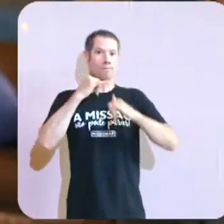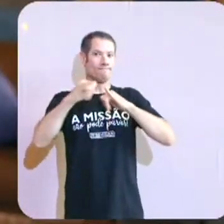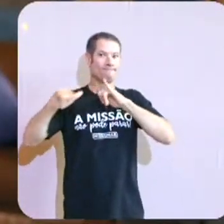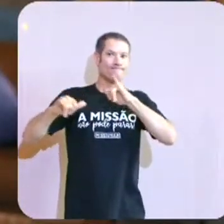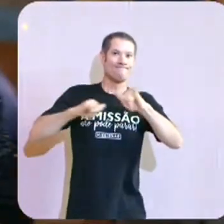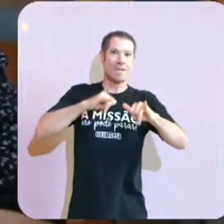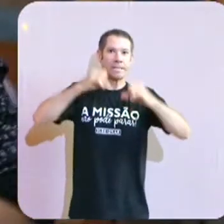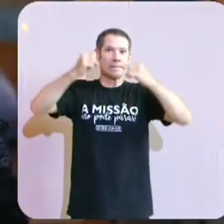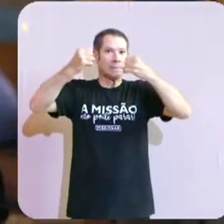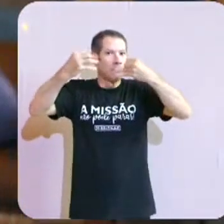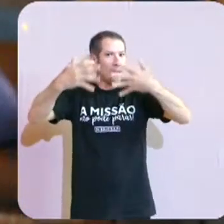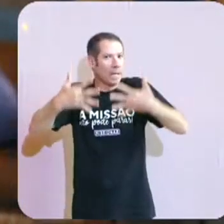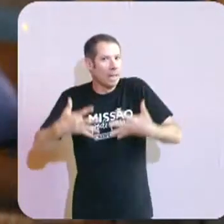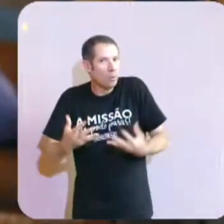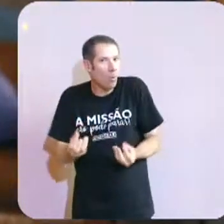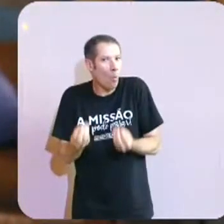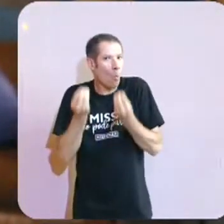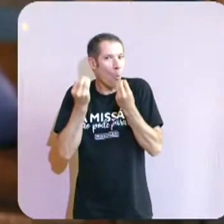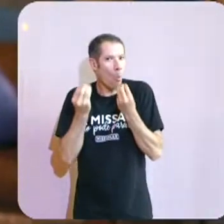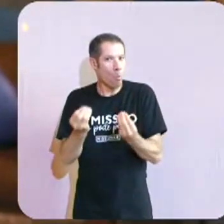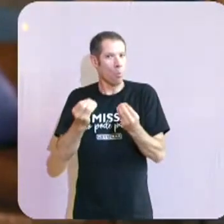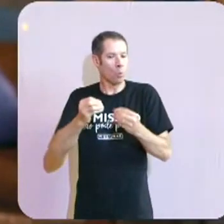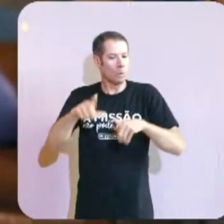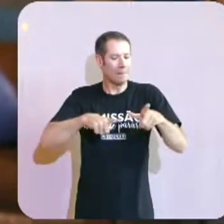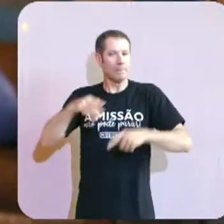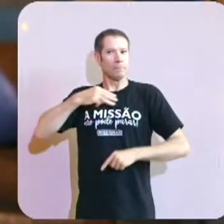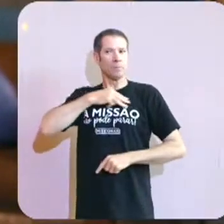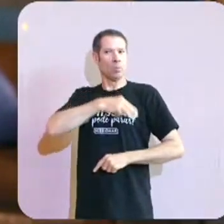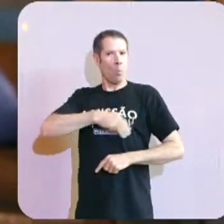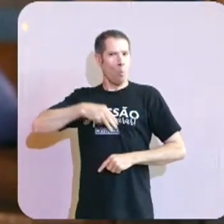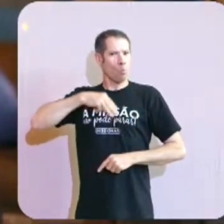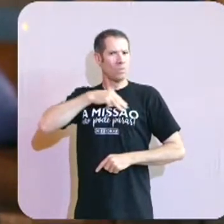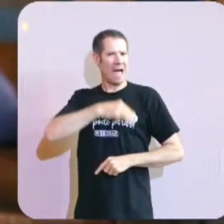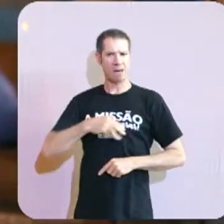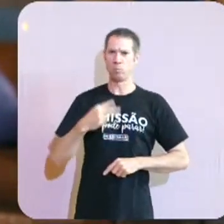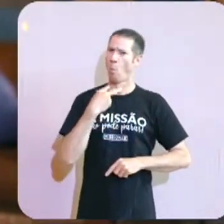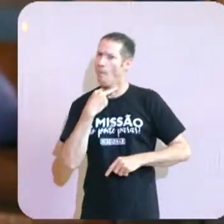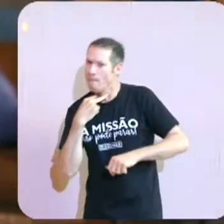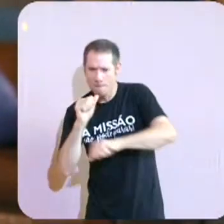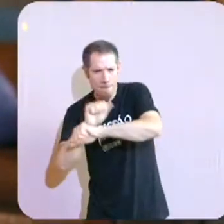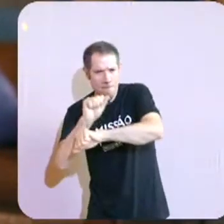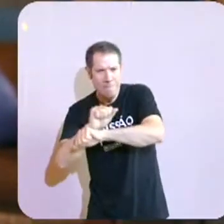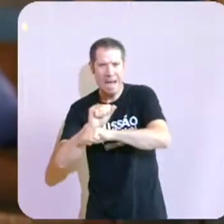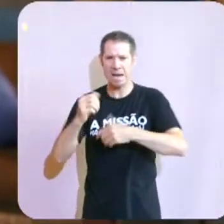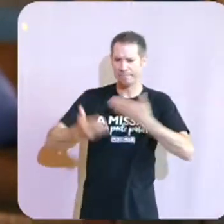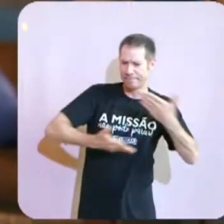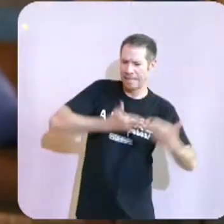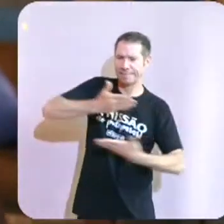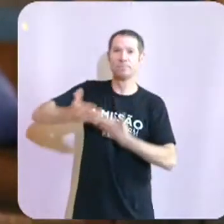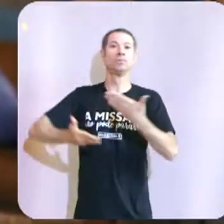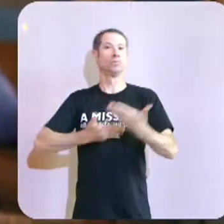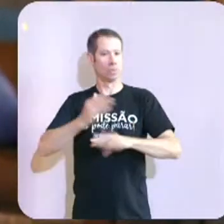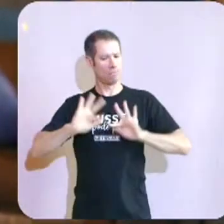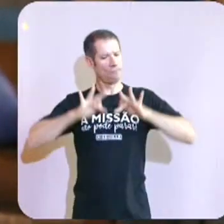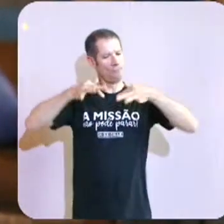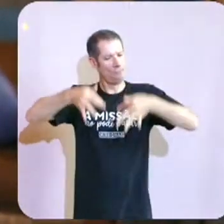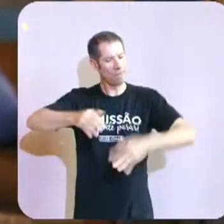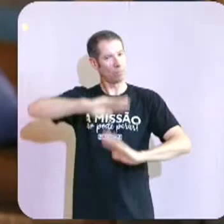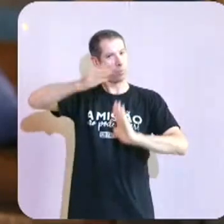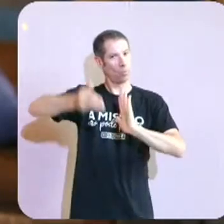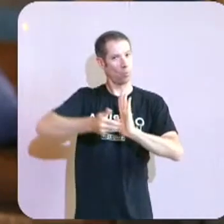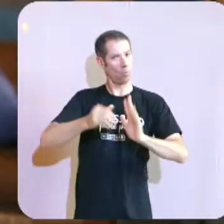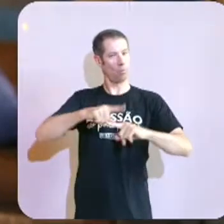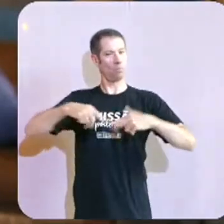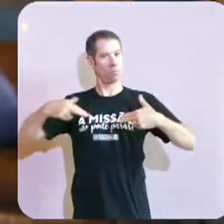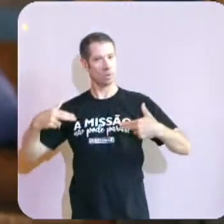ele explicando como é que o trabalho missionário, essa missão que não pode parar, se relaciona ao fim de todas as